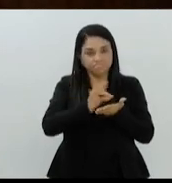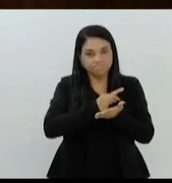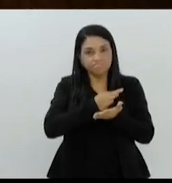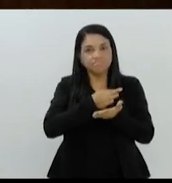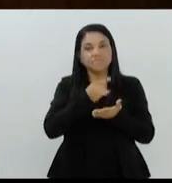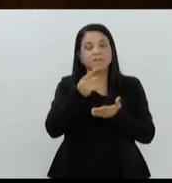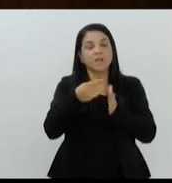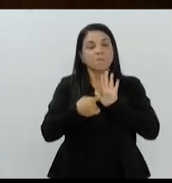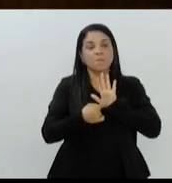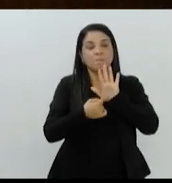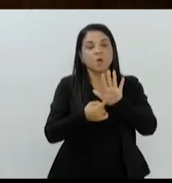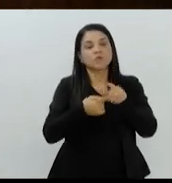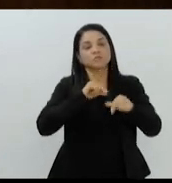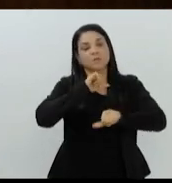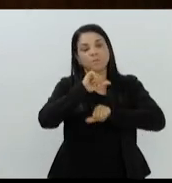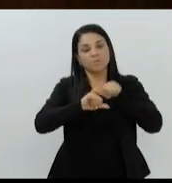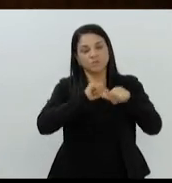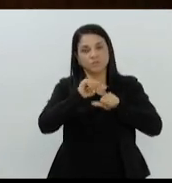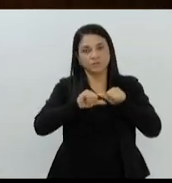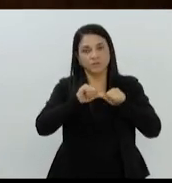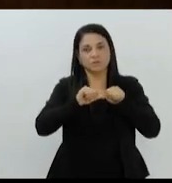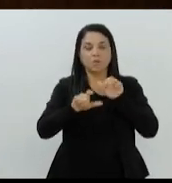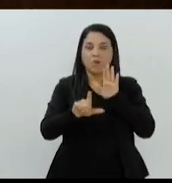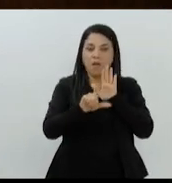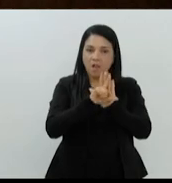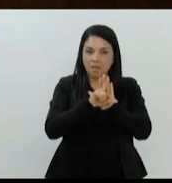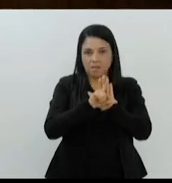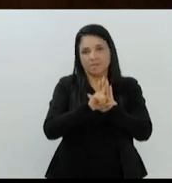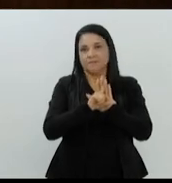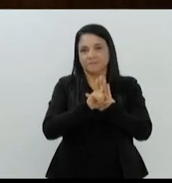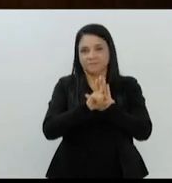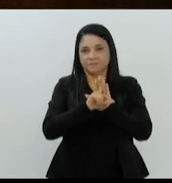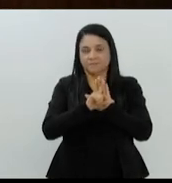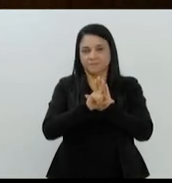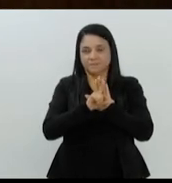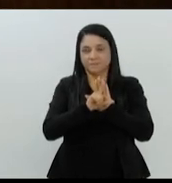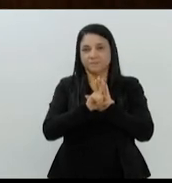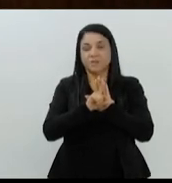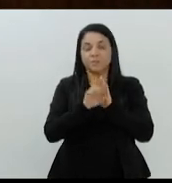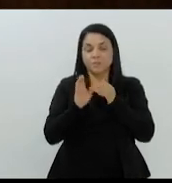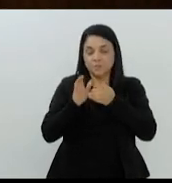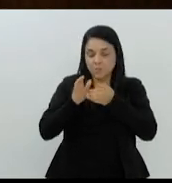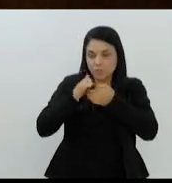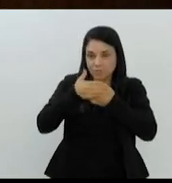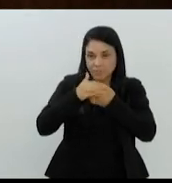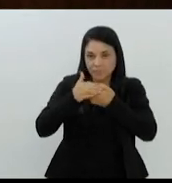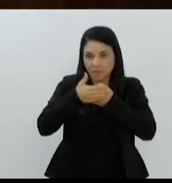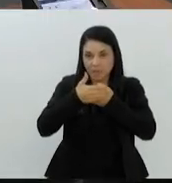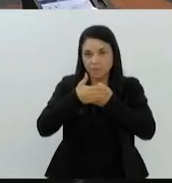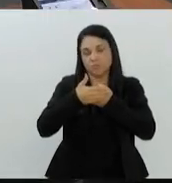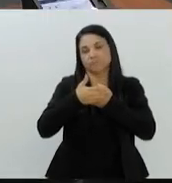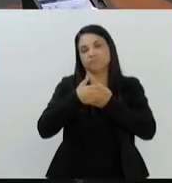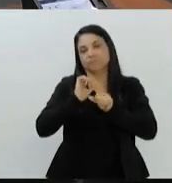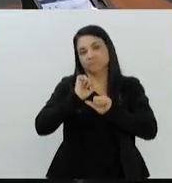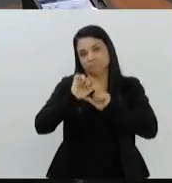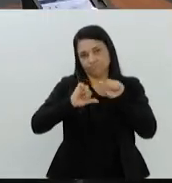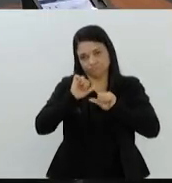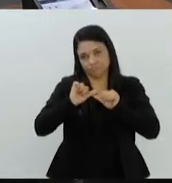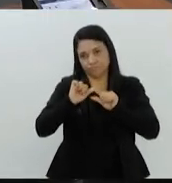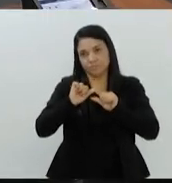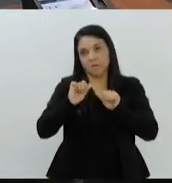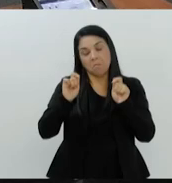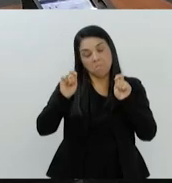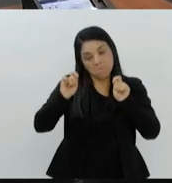ela apresenta a modificação à lei sancionada, chamando para o termo comum. Seria a única